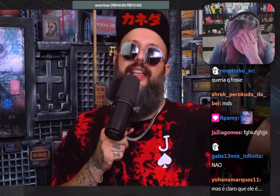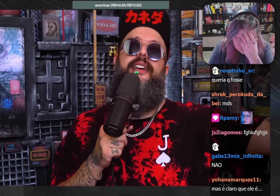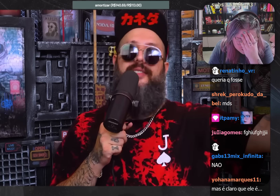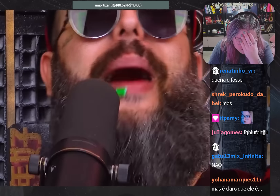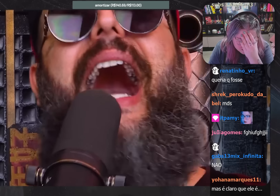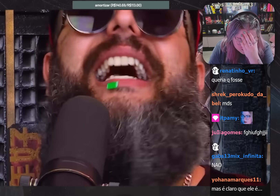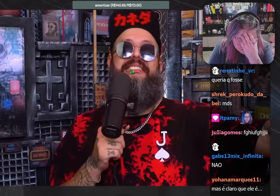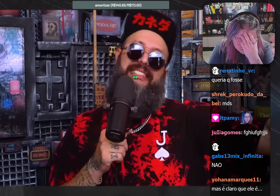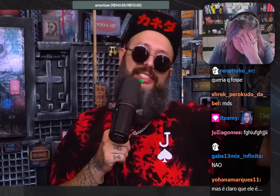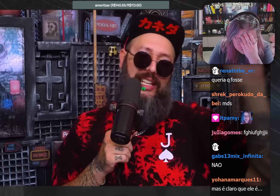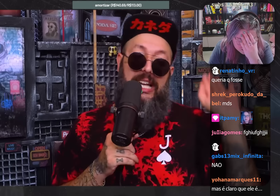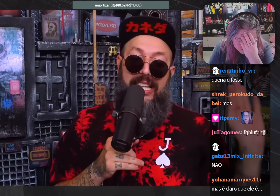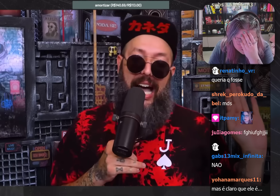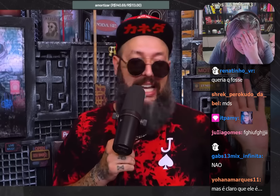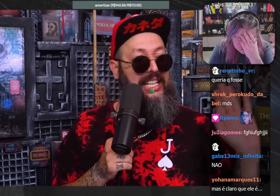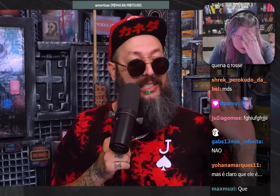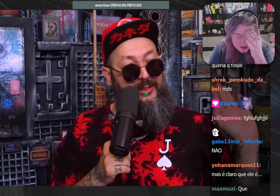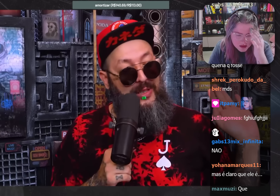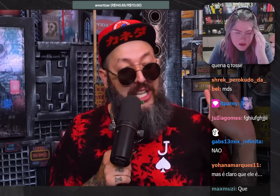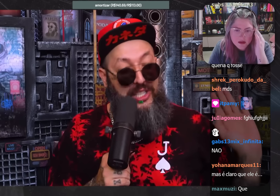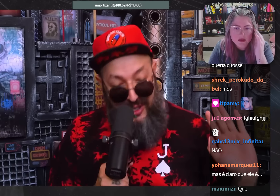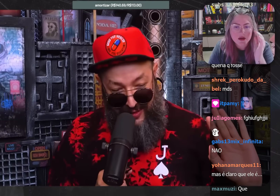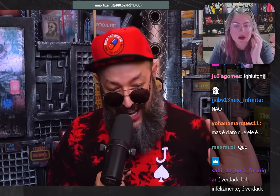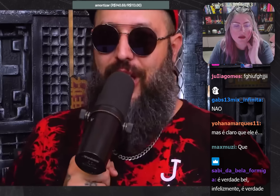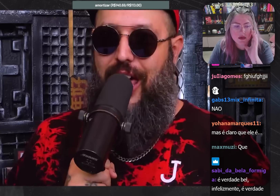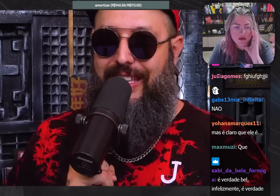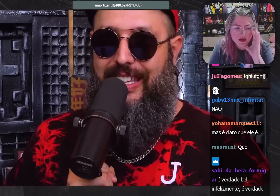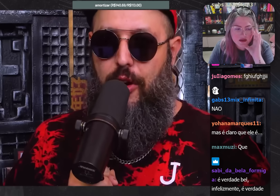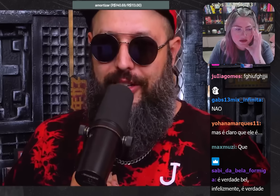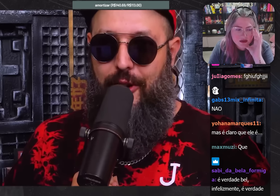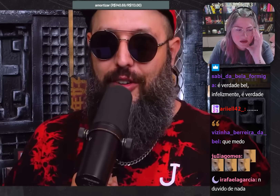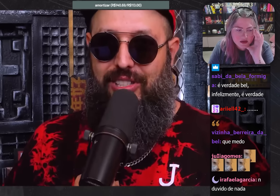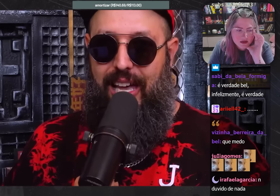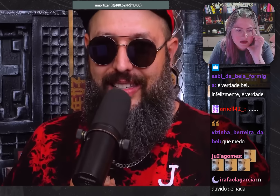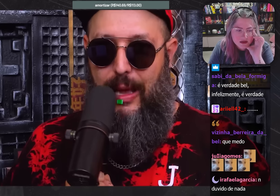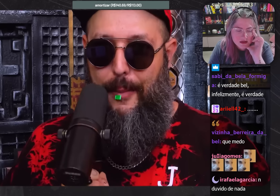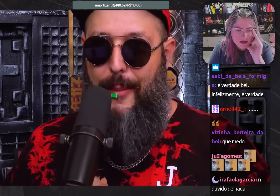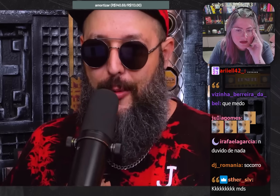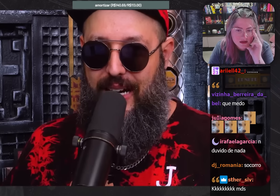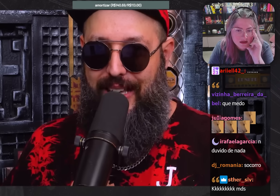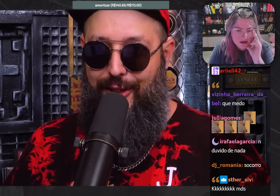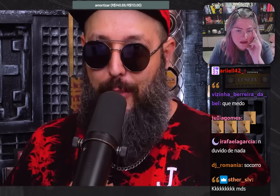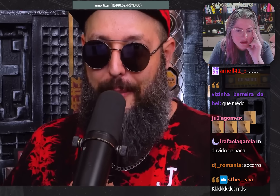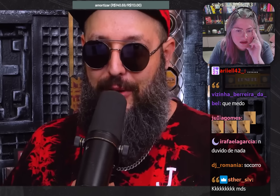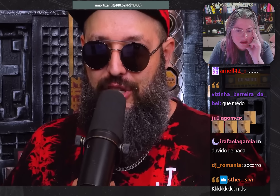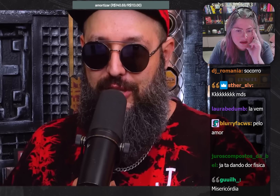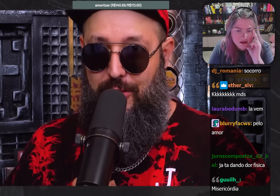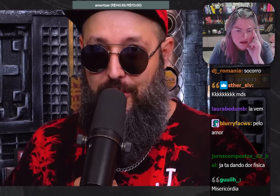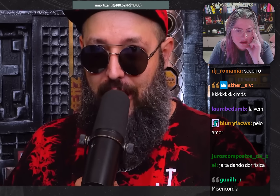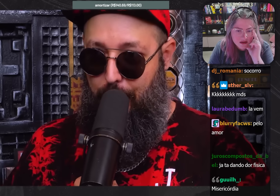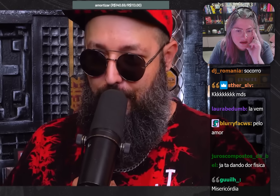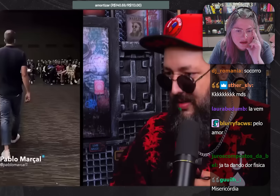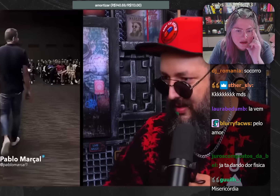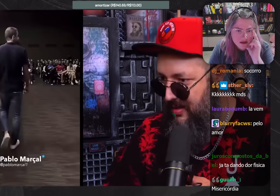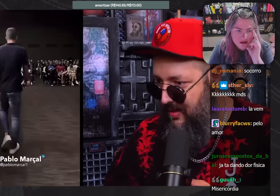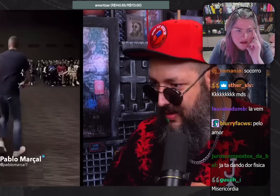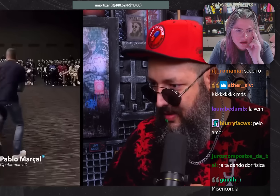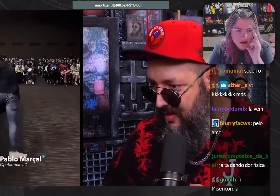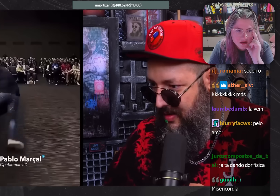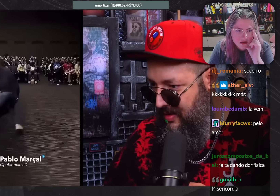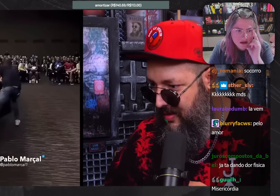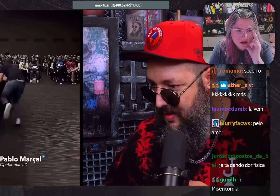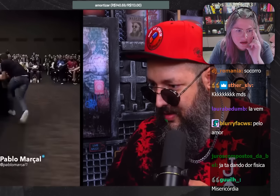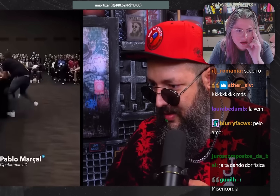pablos marçais Mas isso é detalhe é questão subjetiva senhoras e senhores com vocês Pablo Marçal no papel de Jesus do